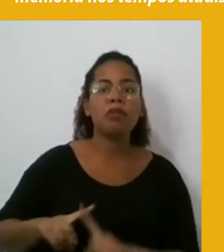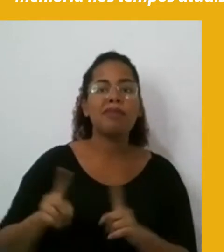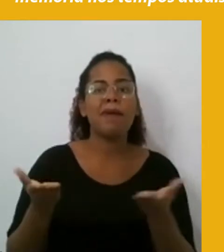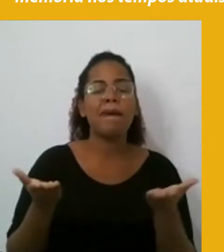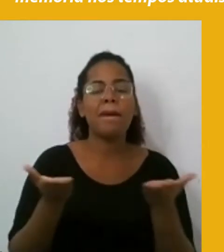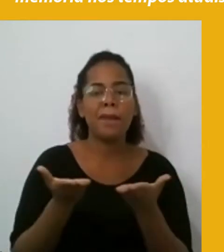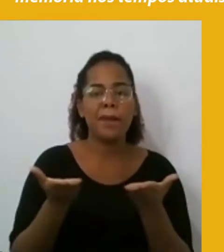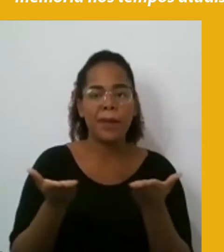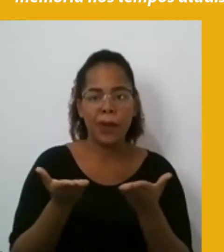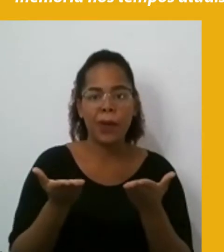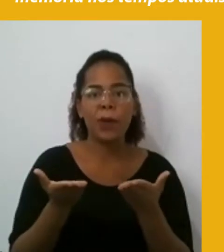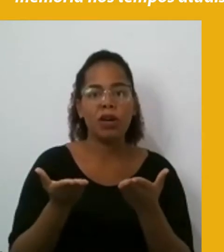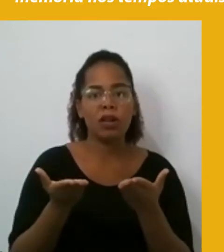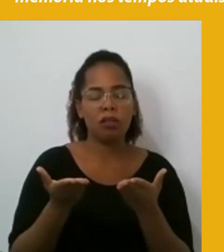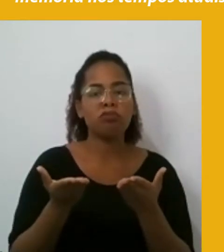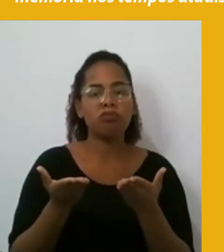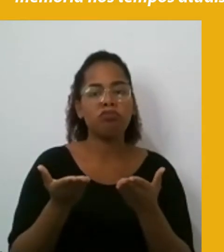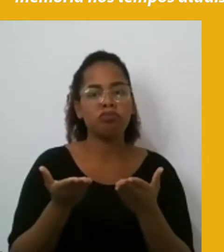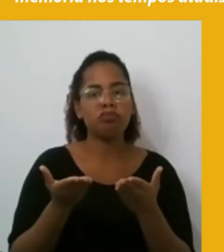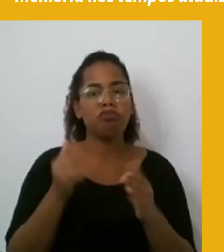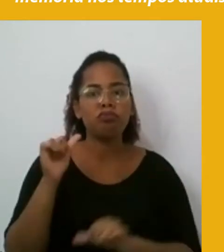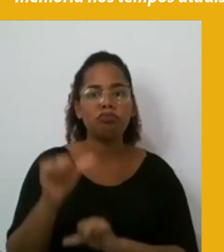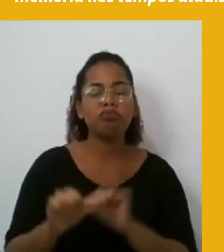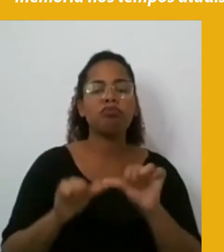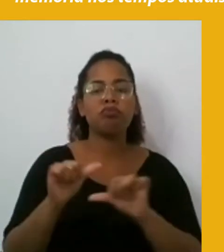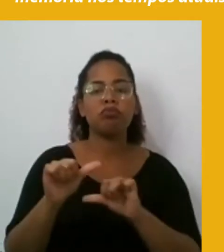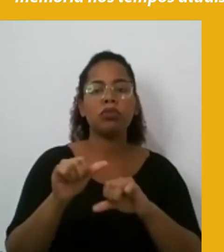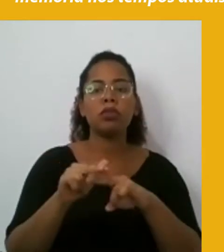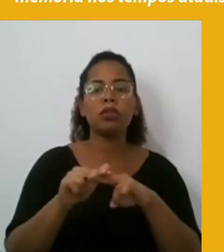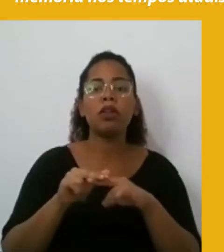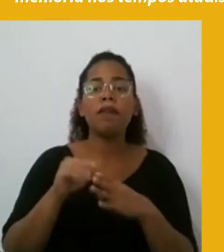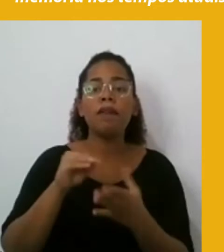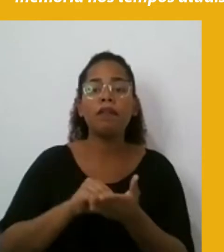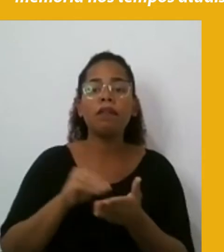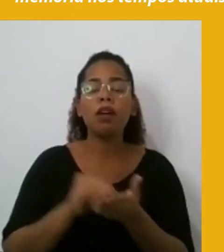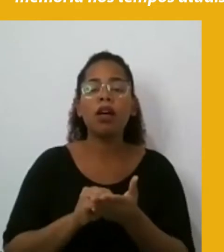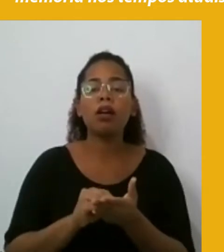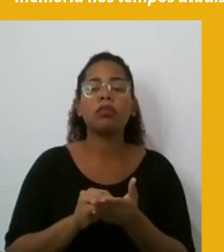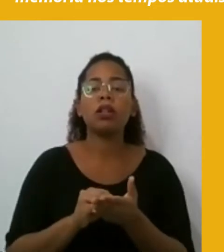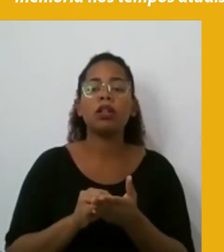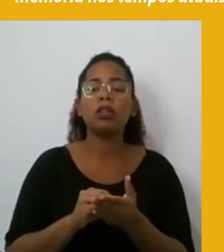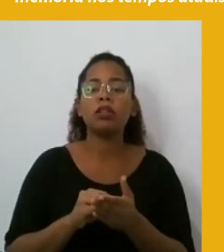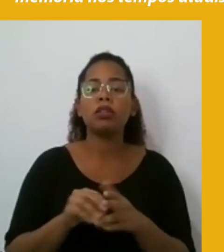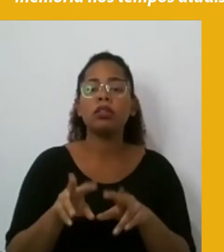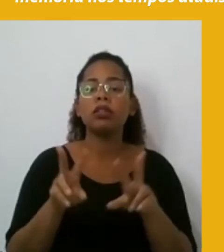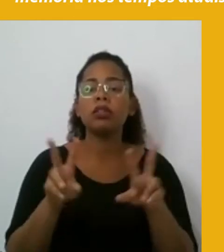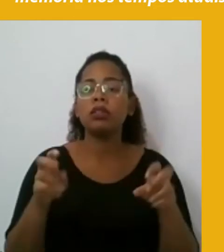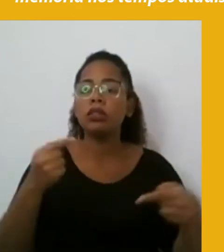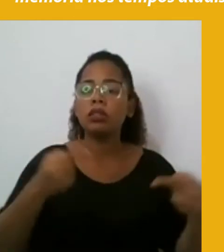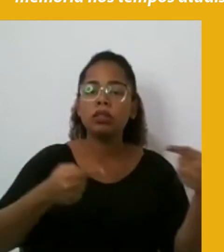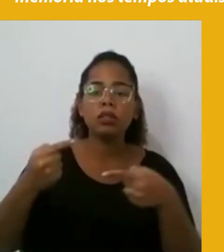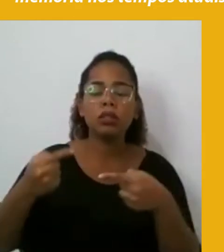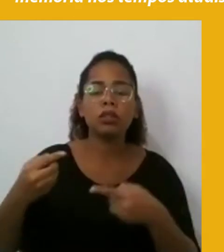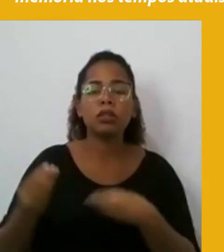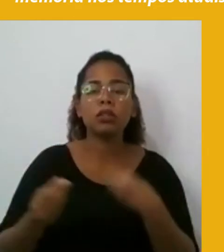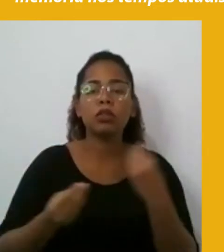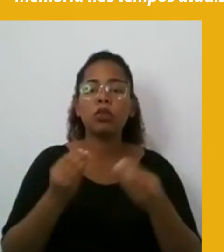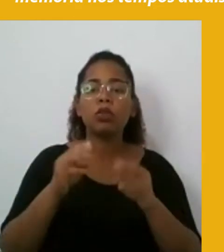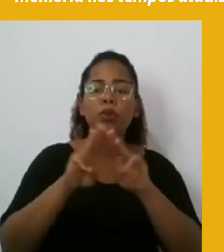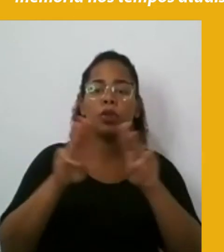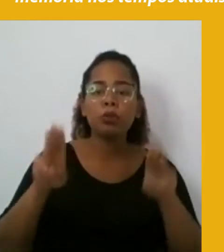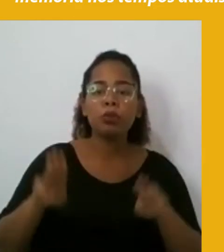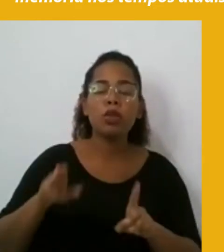Que era a explosão do museu. Não há mais que imaginar o grande museu. O museu tem que ter ação